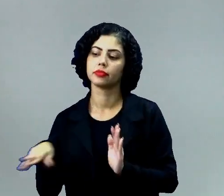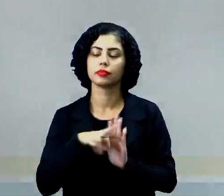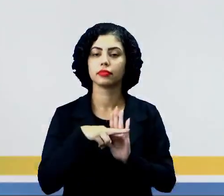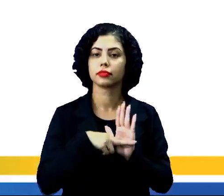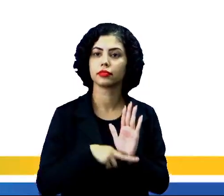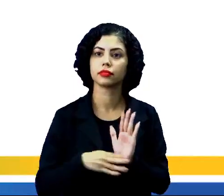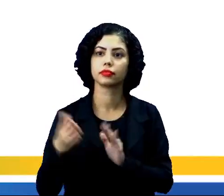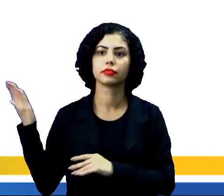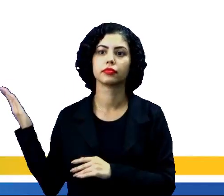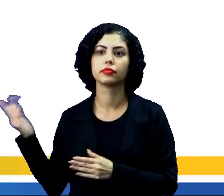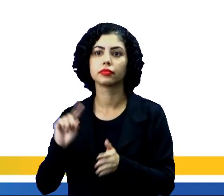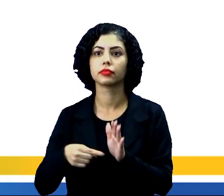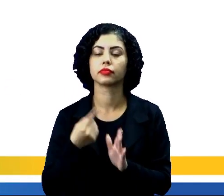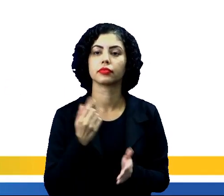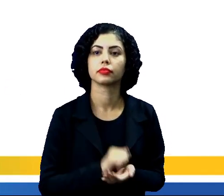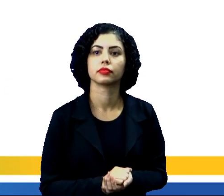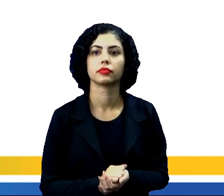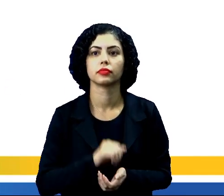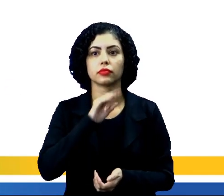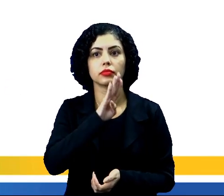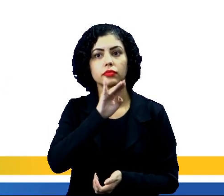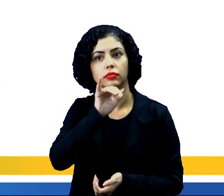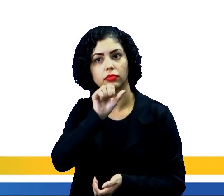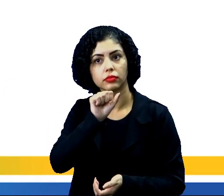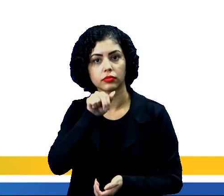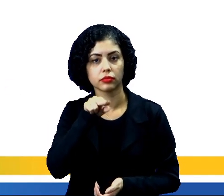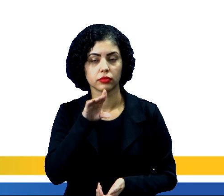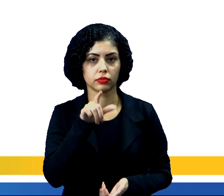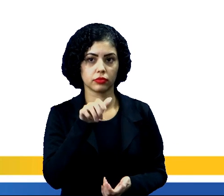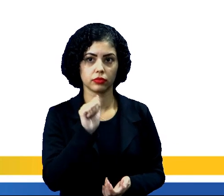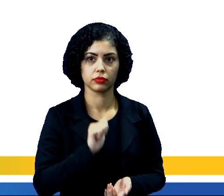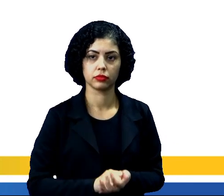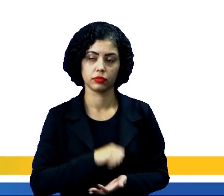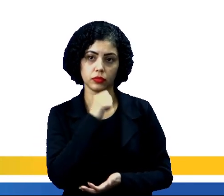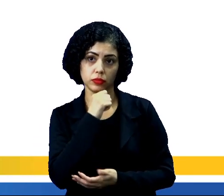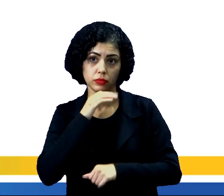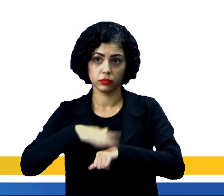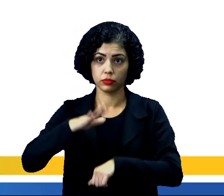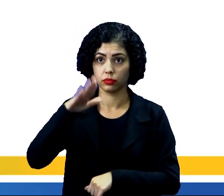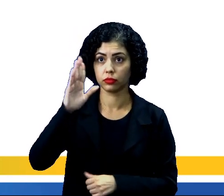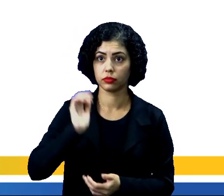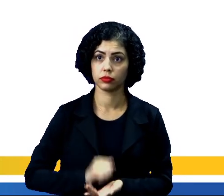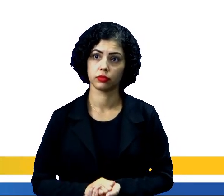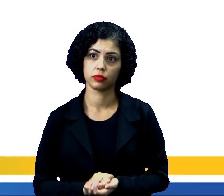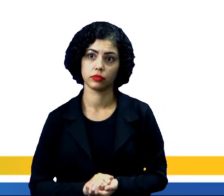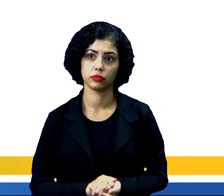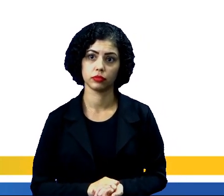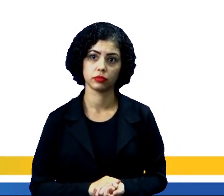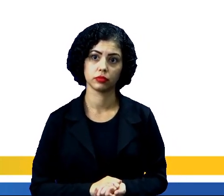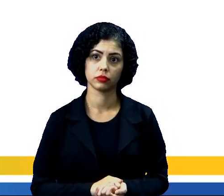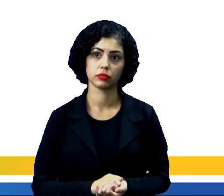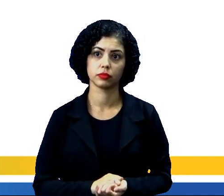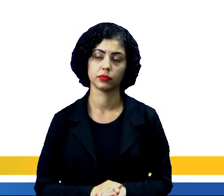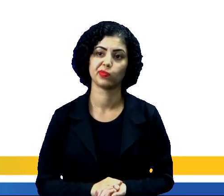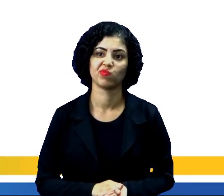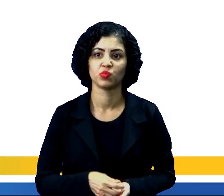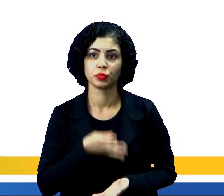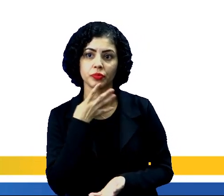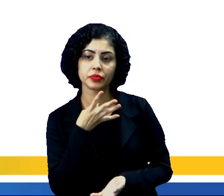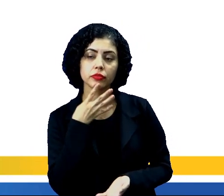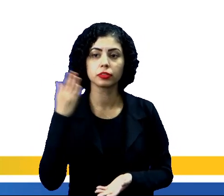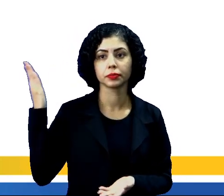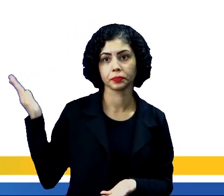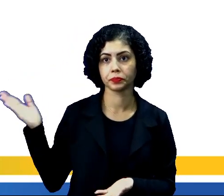de taco-campo. O primeiro, né, que é o mais conhecido, que é o beisebol, é o esporte de campo. O esporte mais conhecido